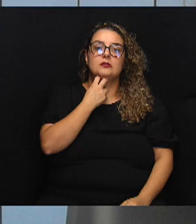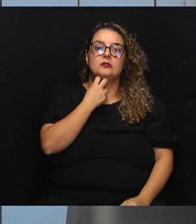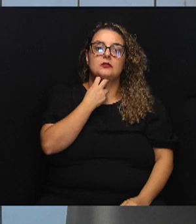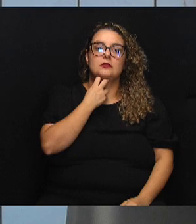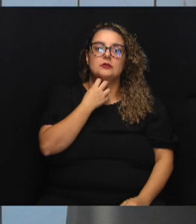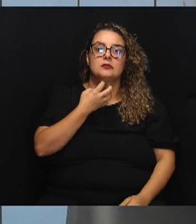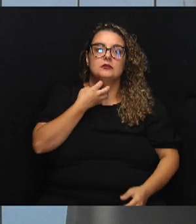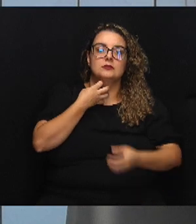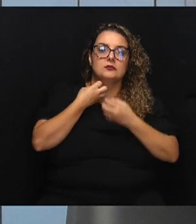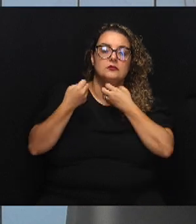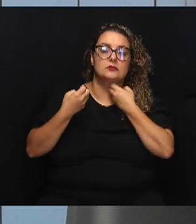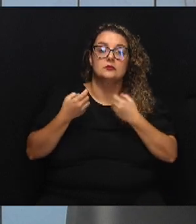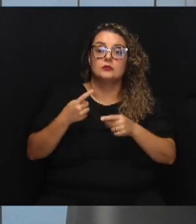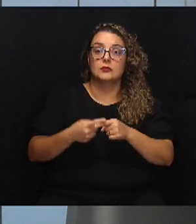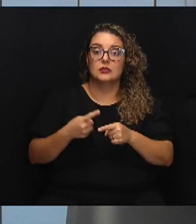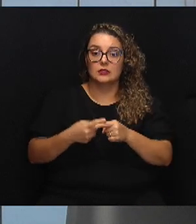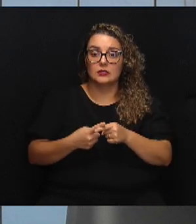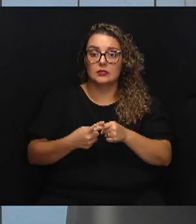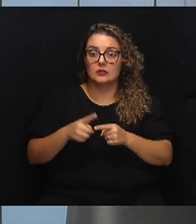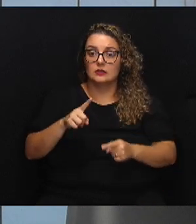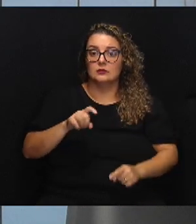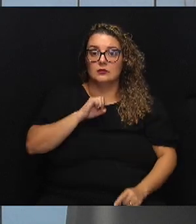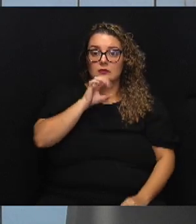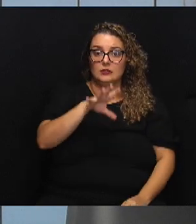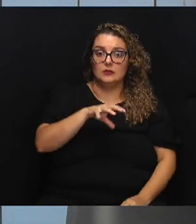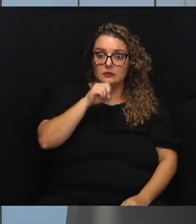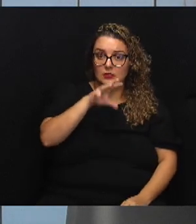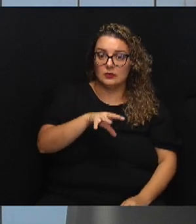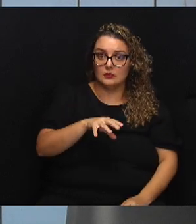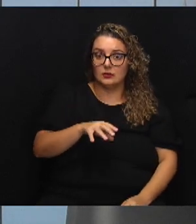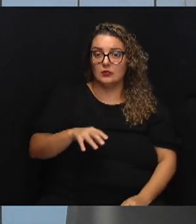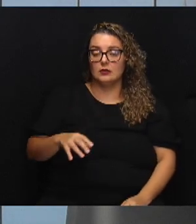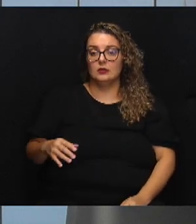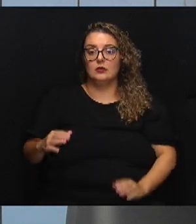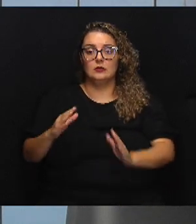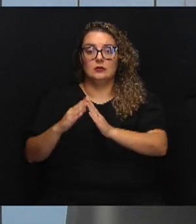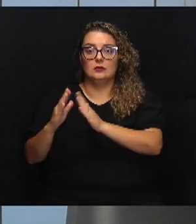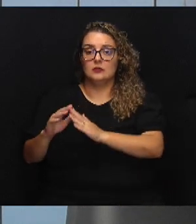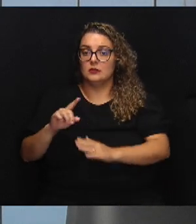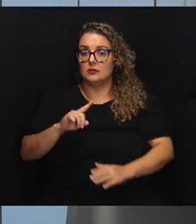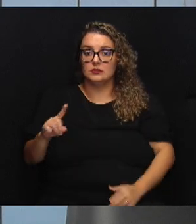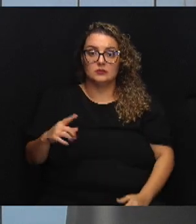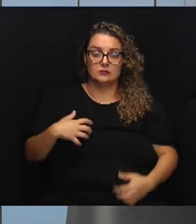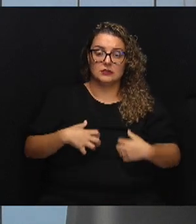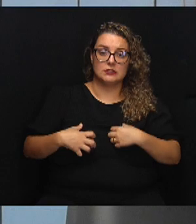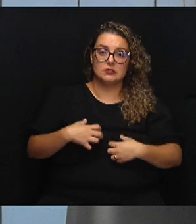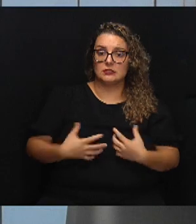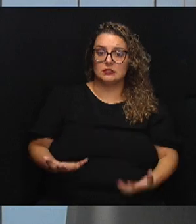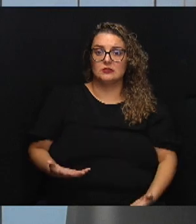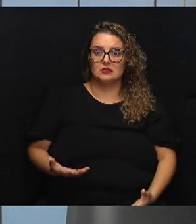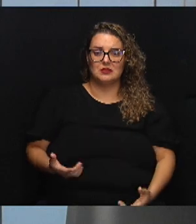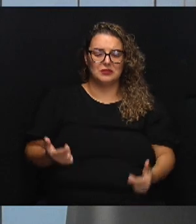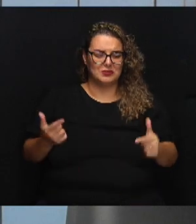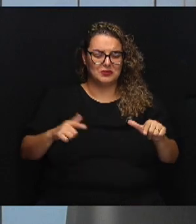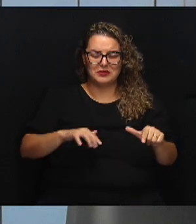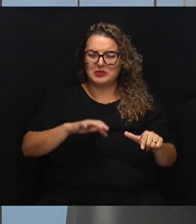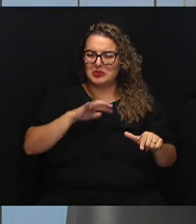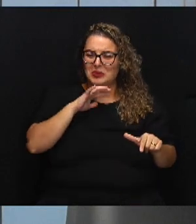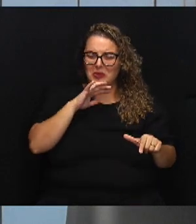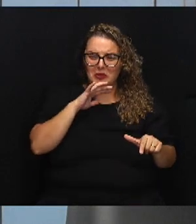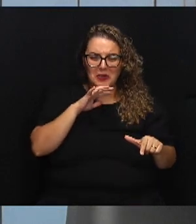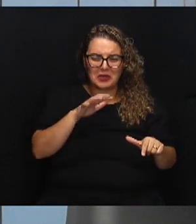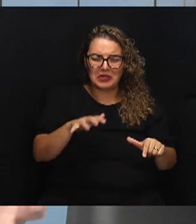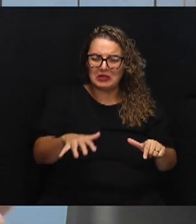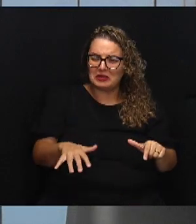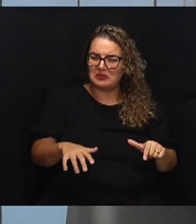as cordas vocais. Por quê? Para não latir, para o vizinho não se incomodar e chamar a polícia. E o ambiente era nojento, era asqueroso, assim, os